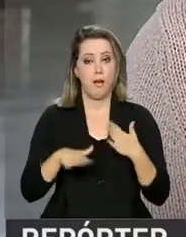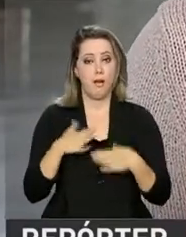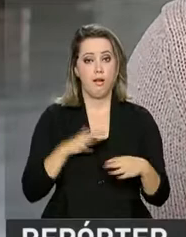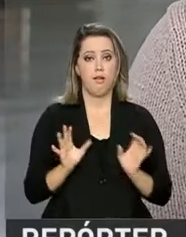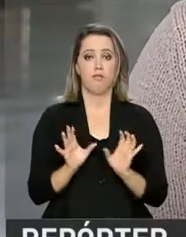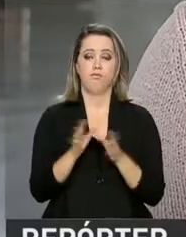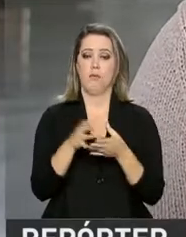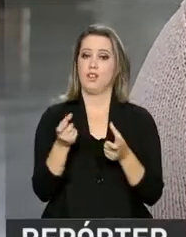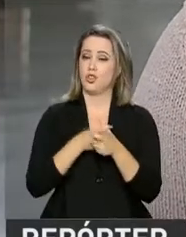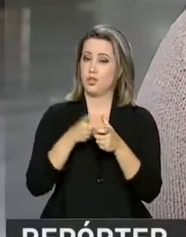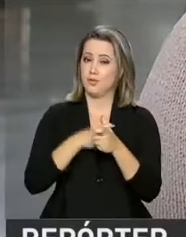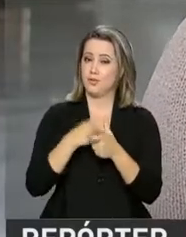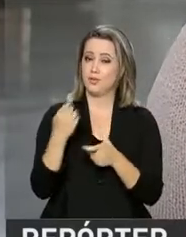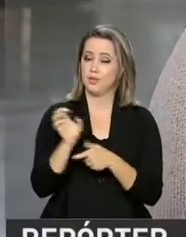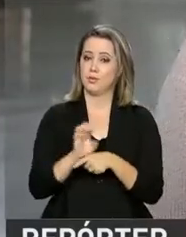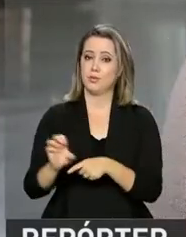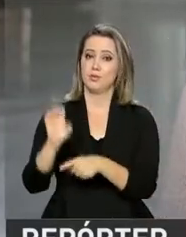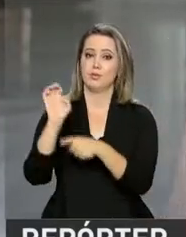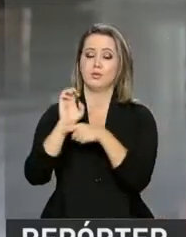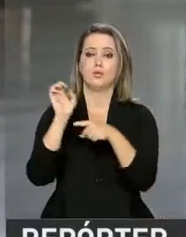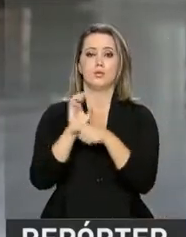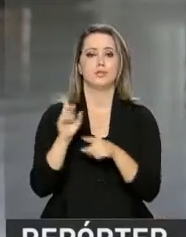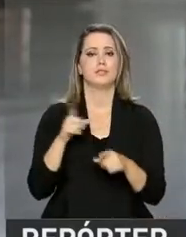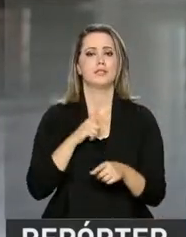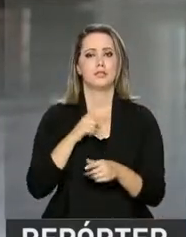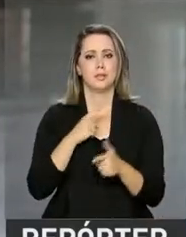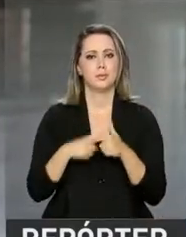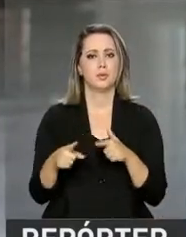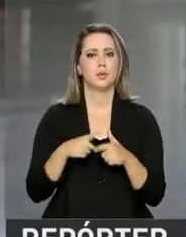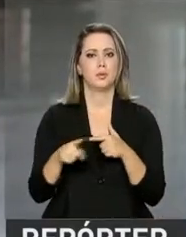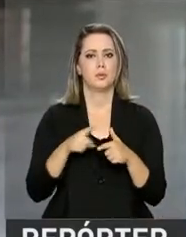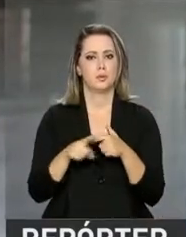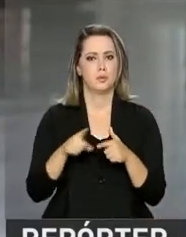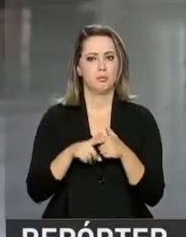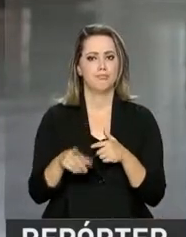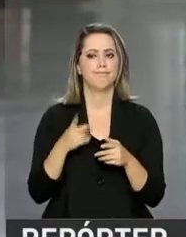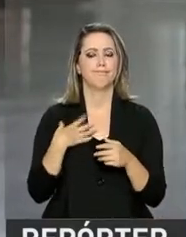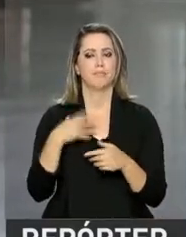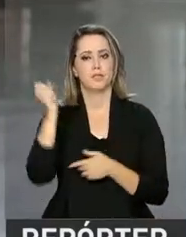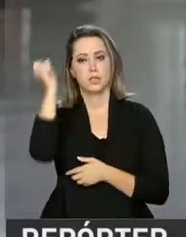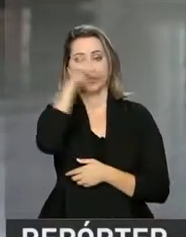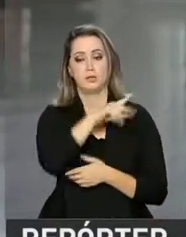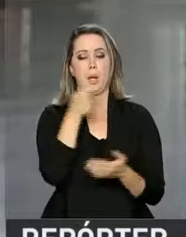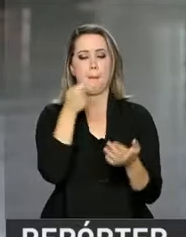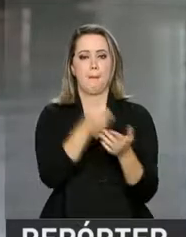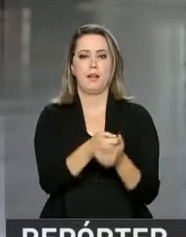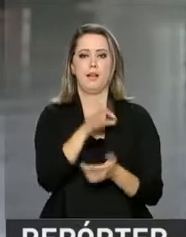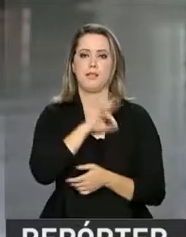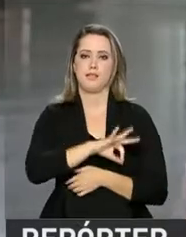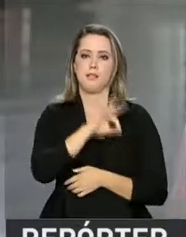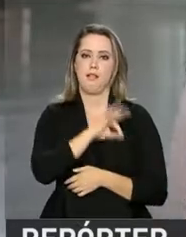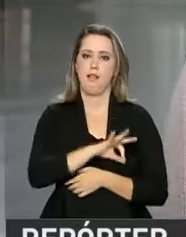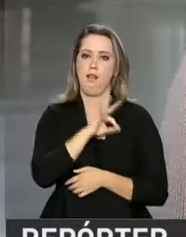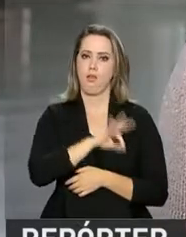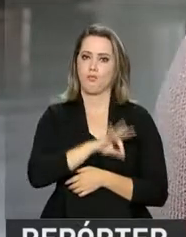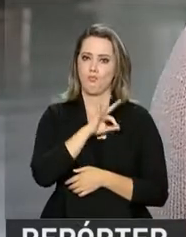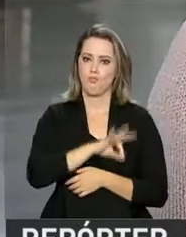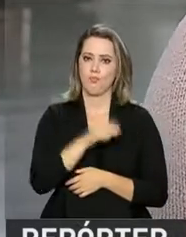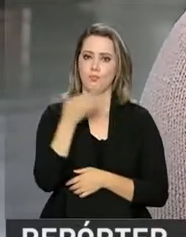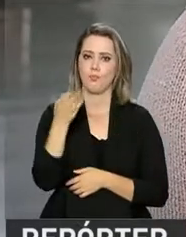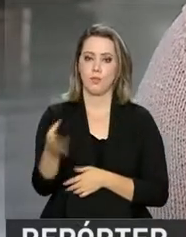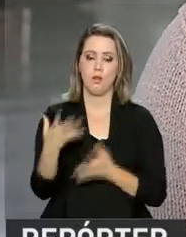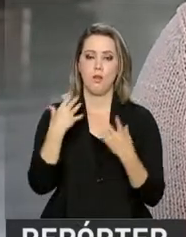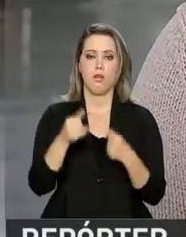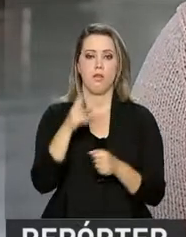que enfrentam dificuldades até mesmo para pagar salários e também despesas básicas vamos